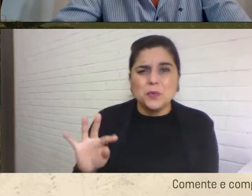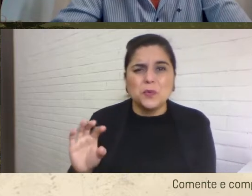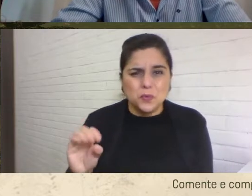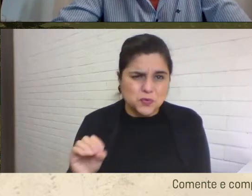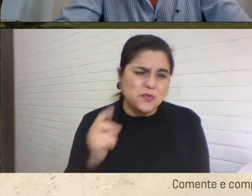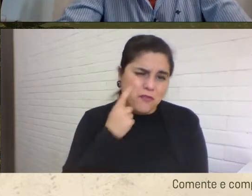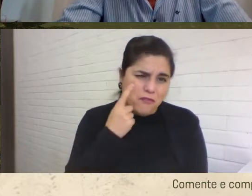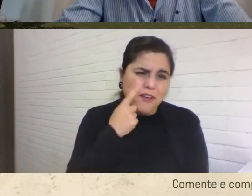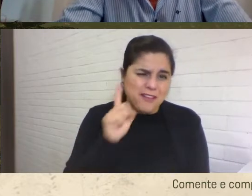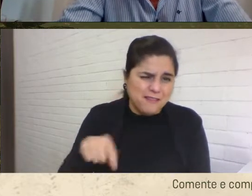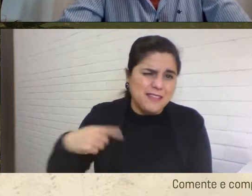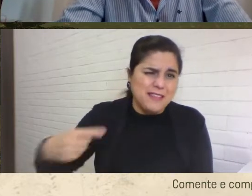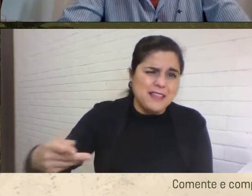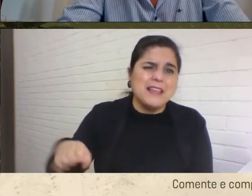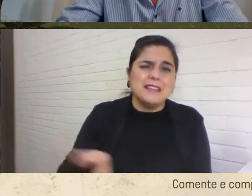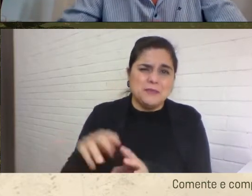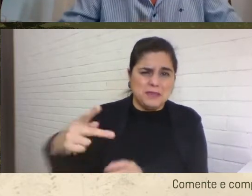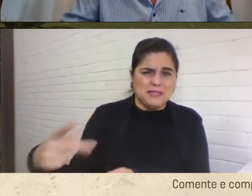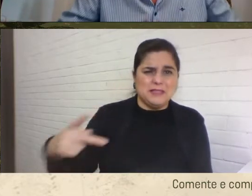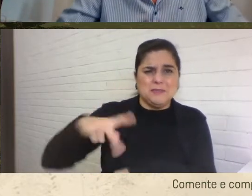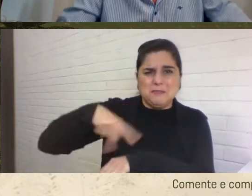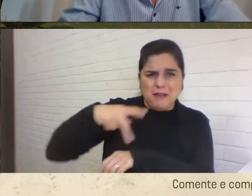também tem no seu país, ou teve,